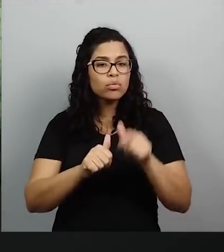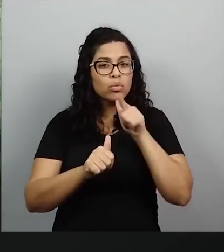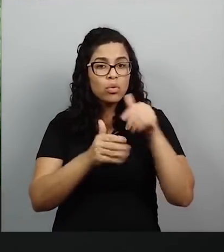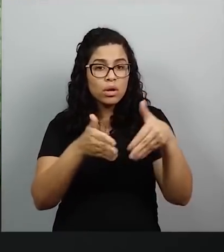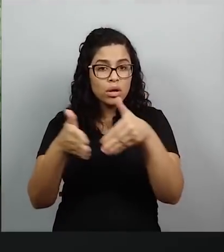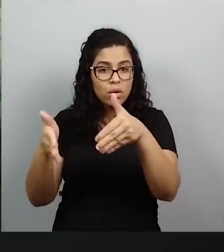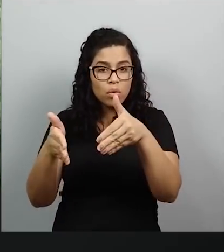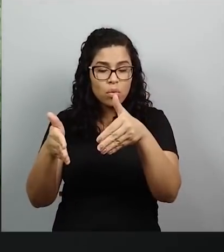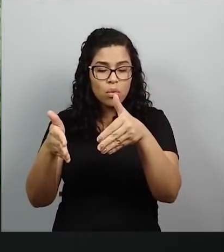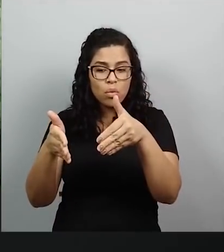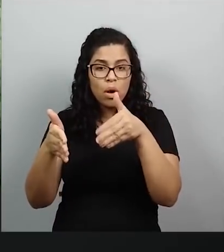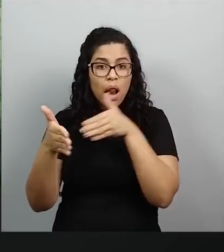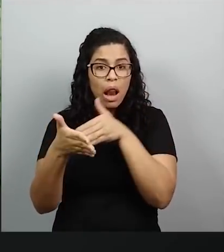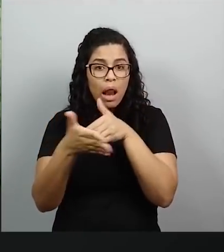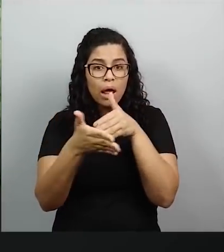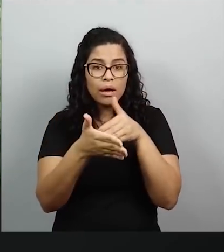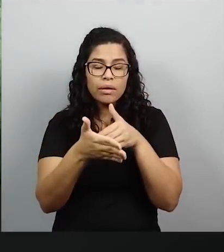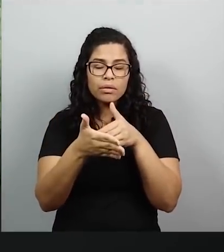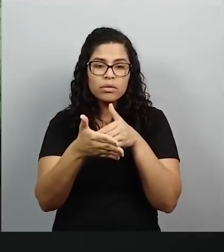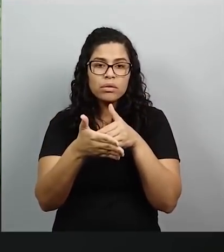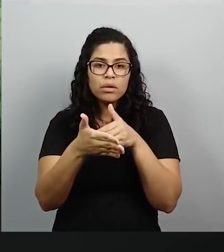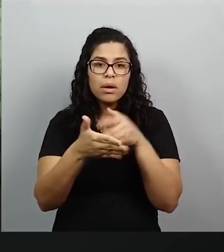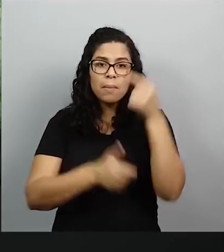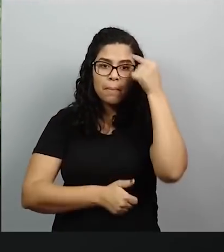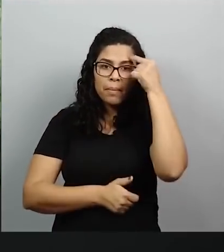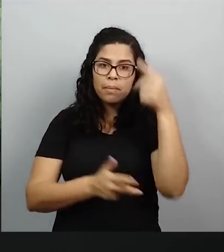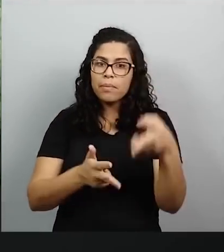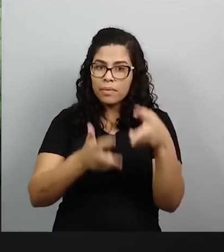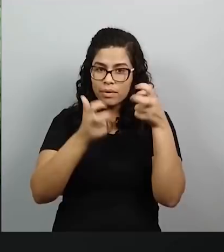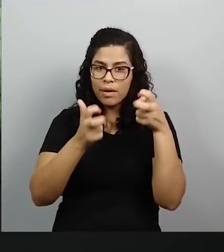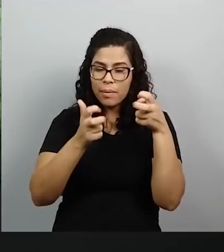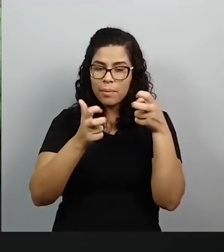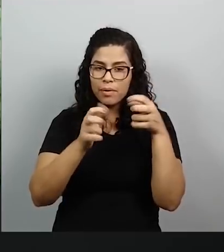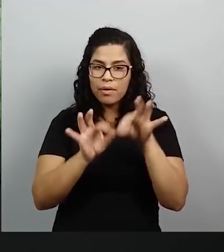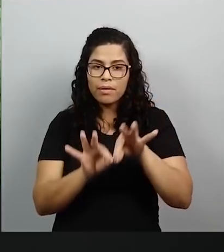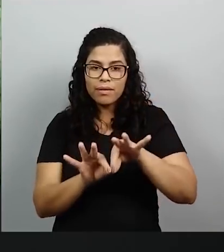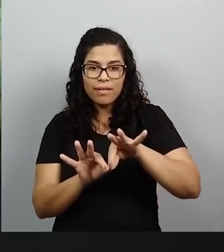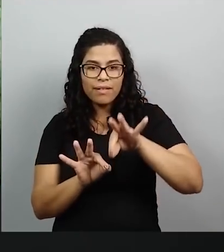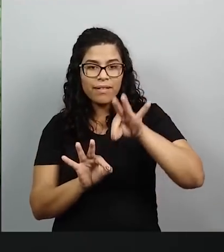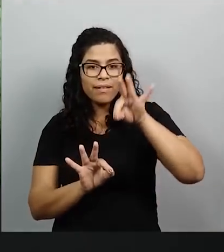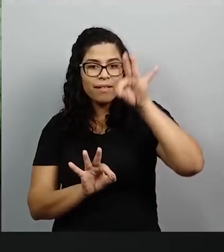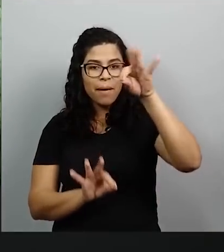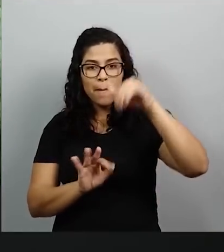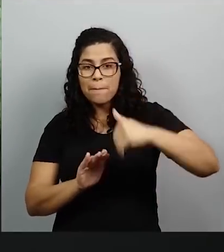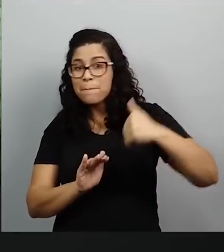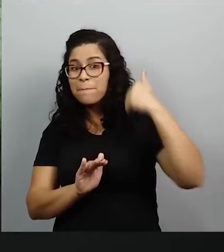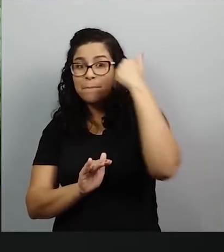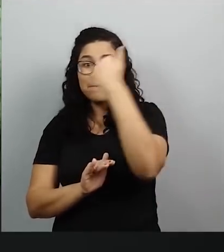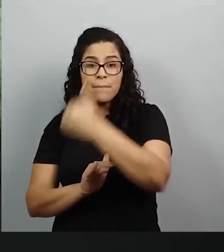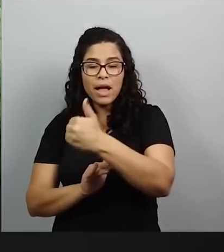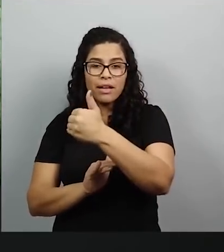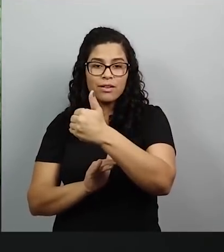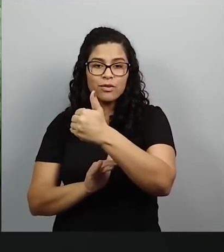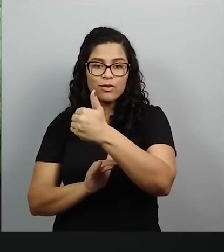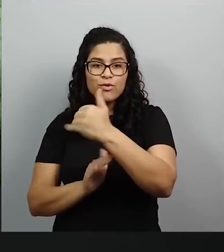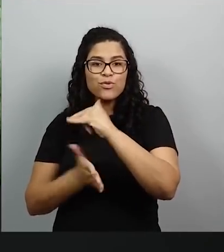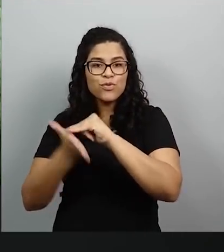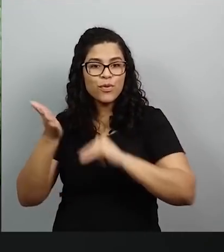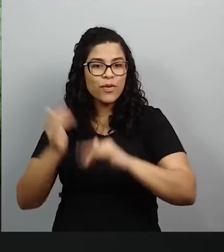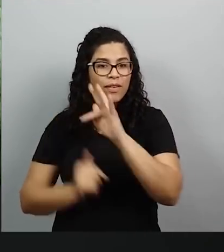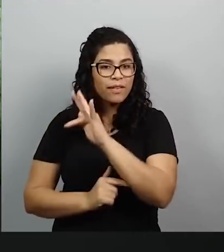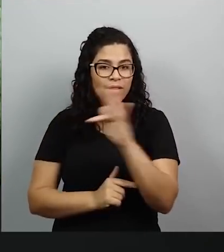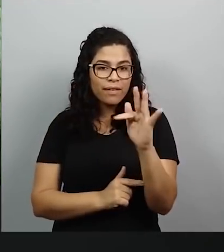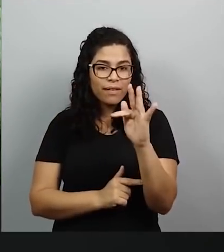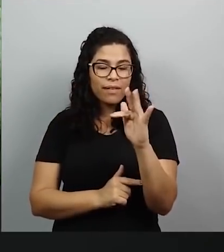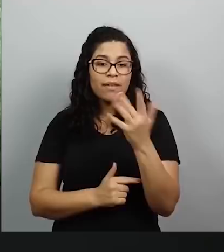as margens aqui do Rio Amazonas. Estão notando que já está passando aqui, ó, do limite do Tratado de Tordesilhas? Isso aqui já é terra